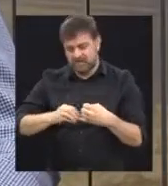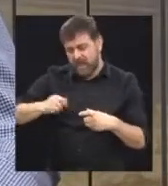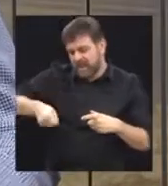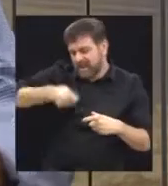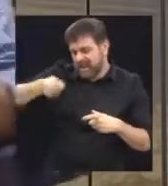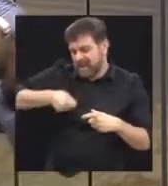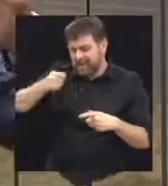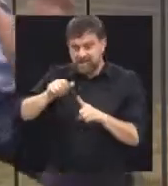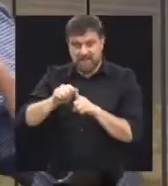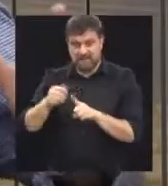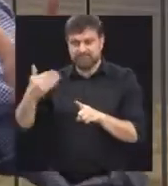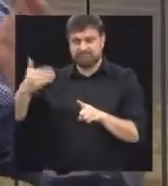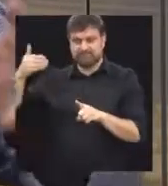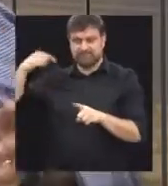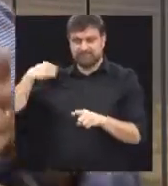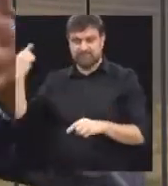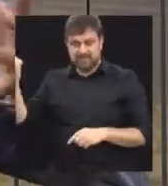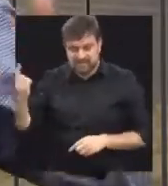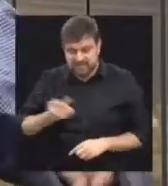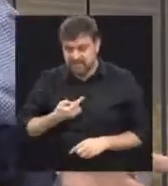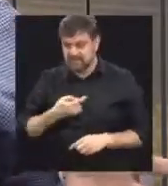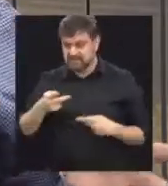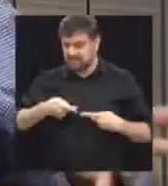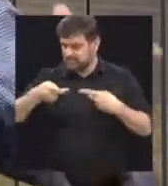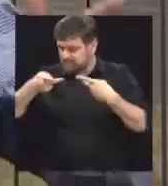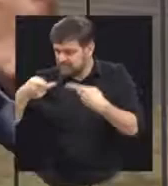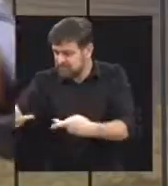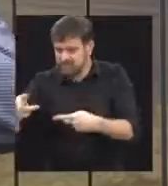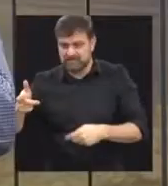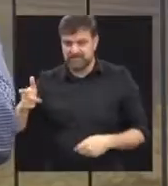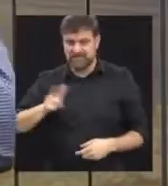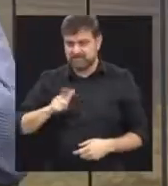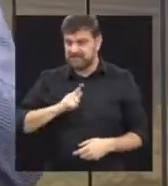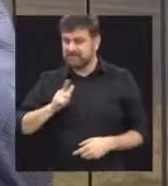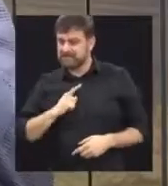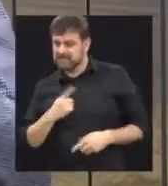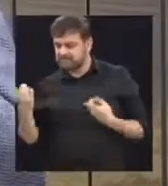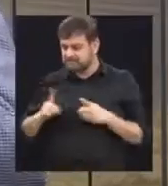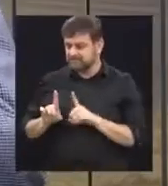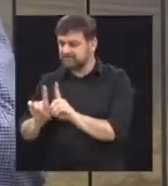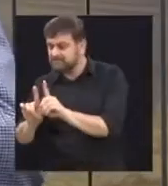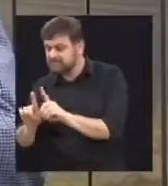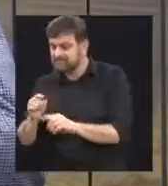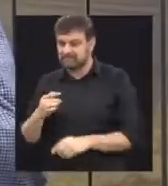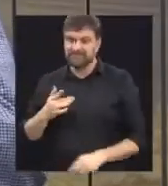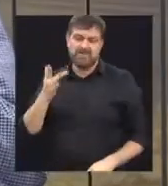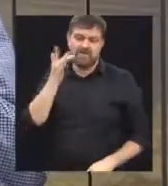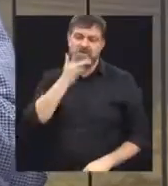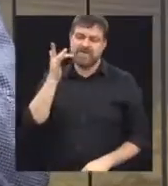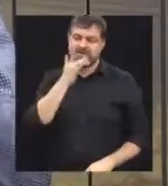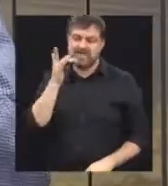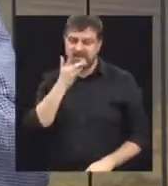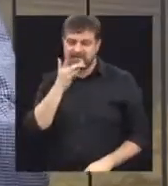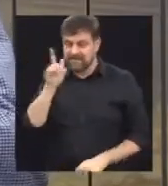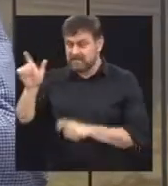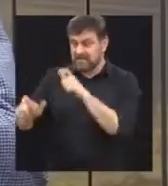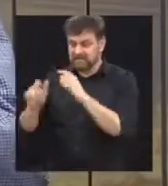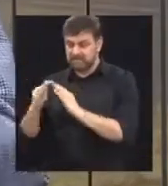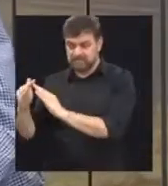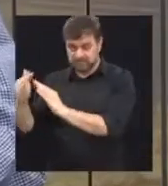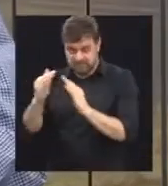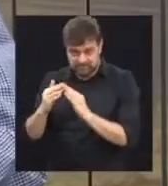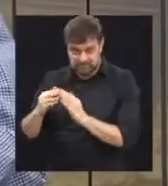atrás. Então o pessoal visita, nós fazemos visita monitorada, acompanha cada um dos lados e gosta muito. E o pessoal do